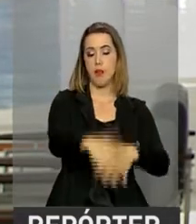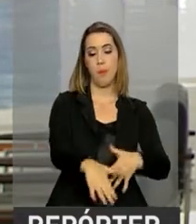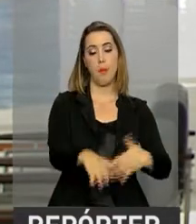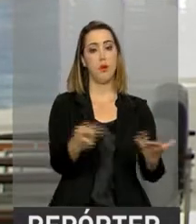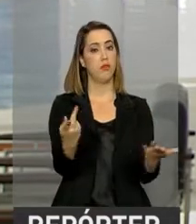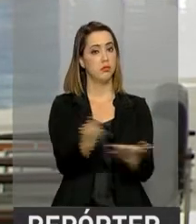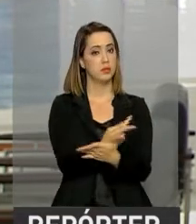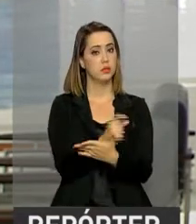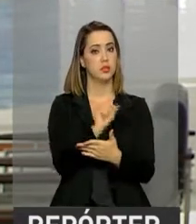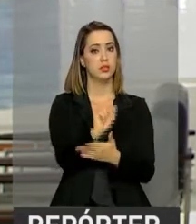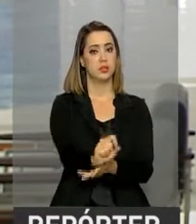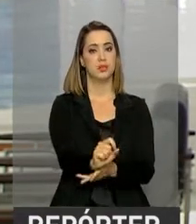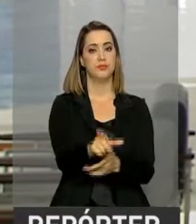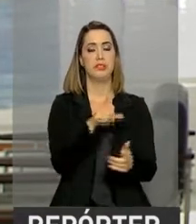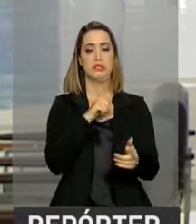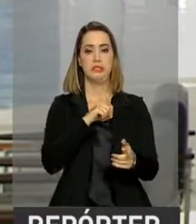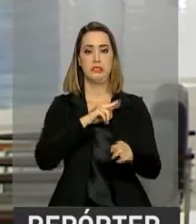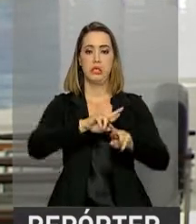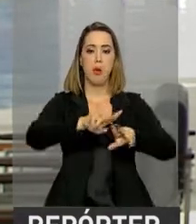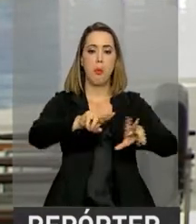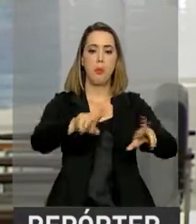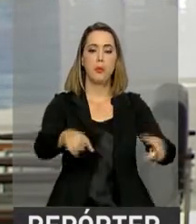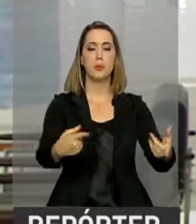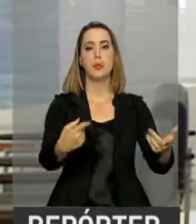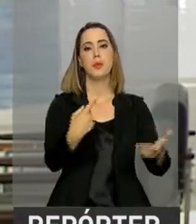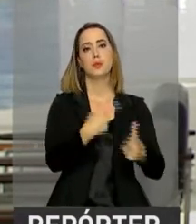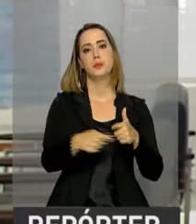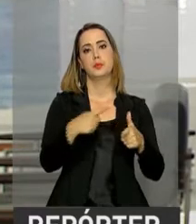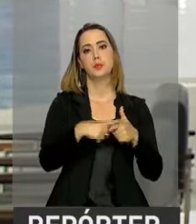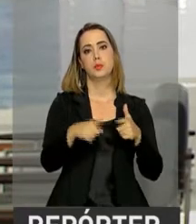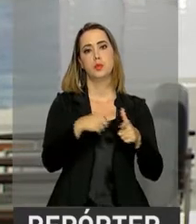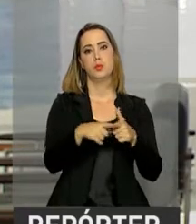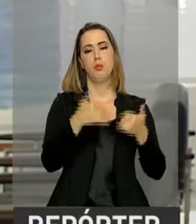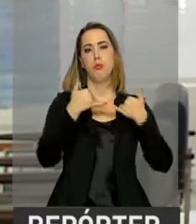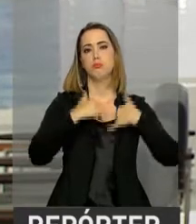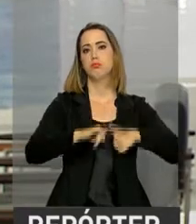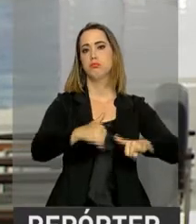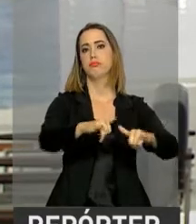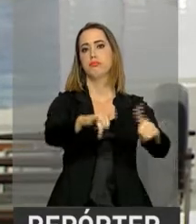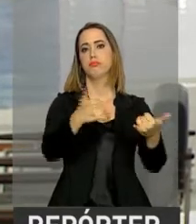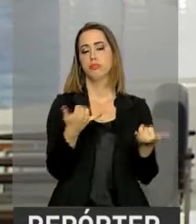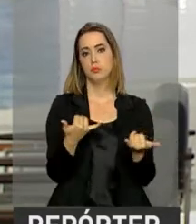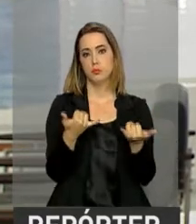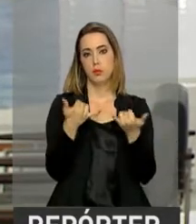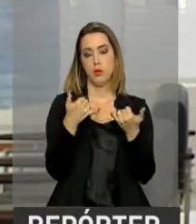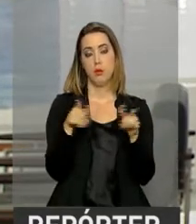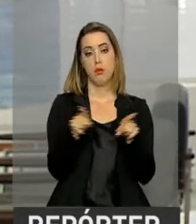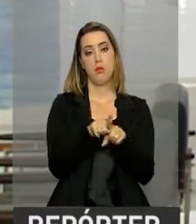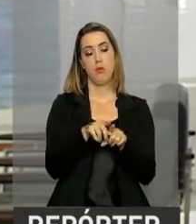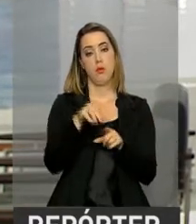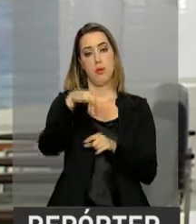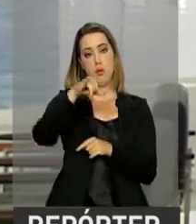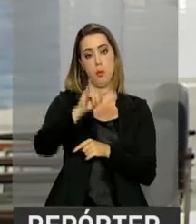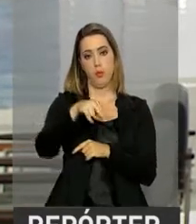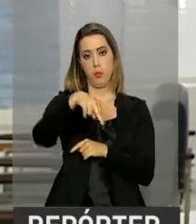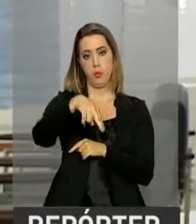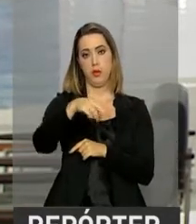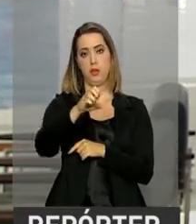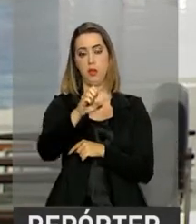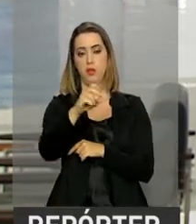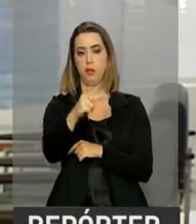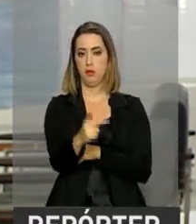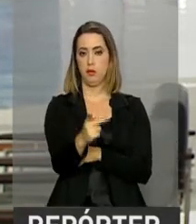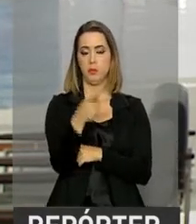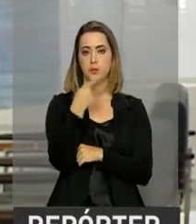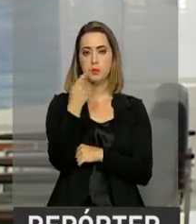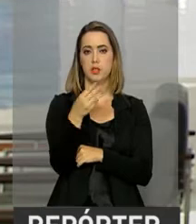seriam realizadas, ocorreu a interrupção no fornecimento de energia elétrica. O INEP estima que 3%